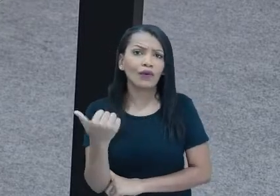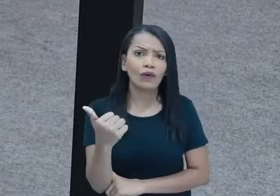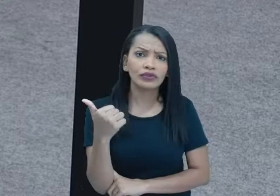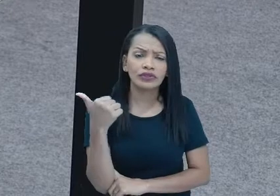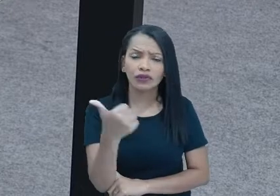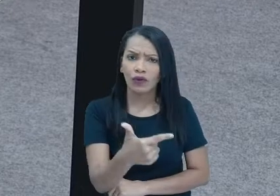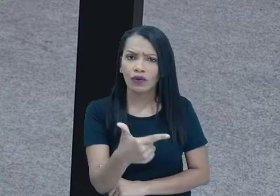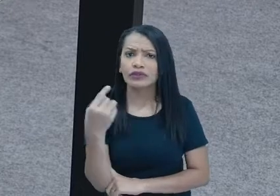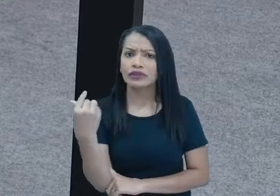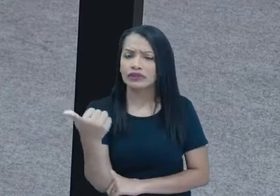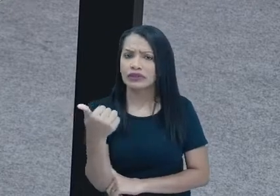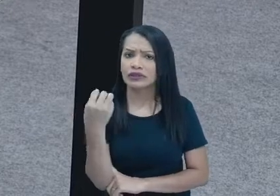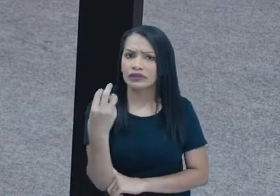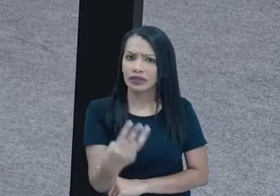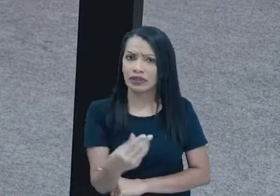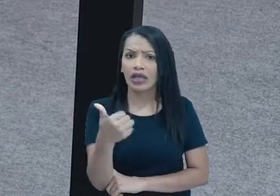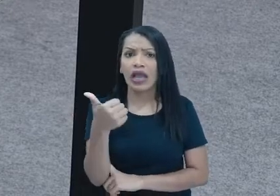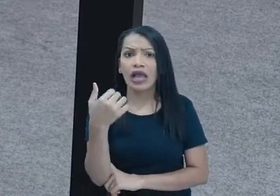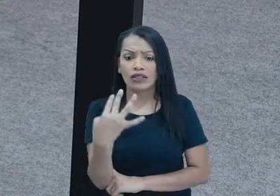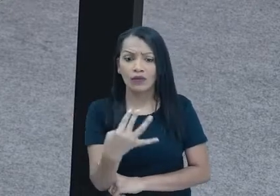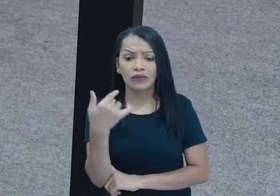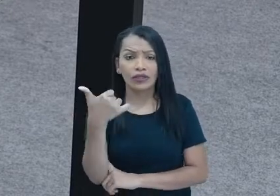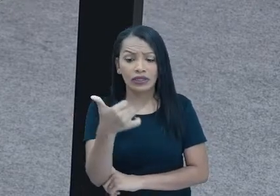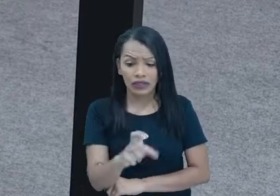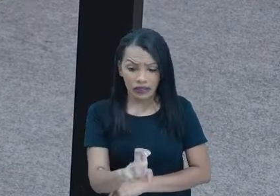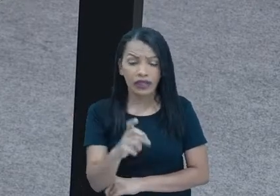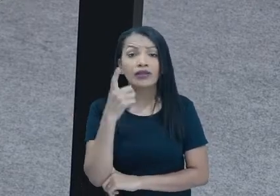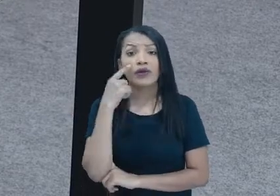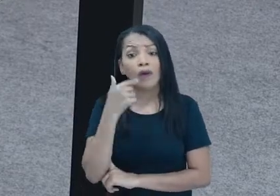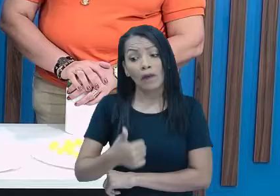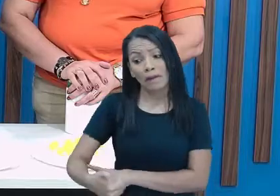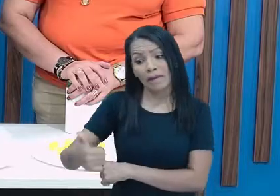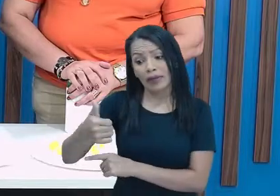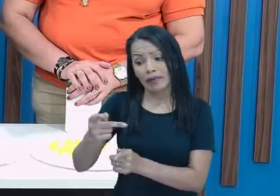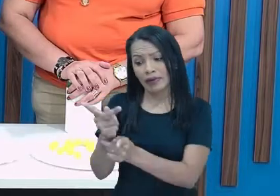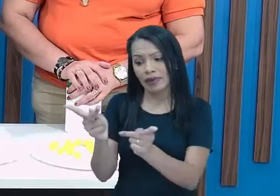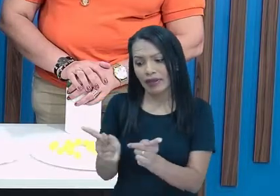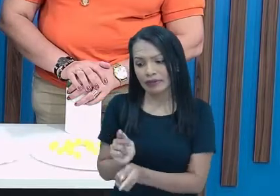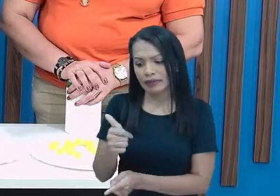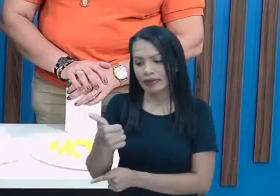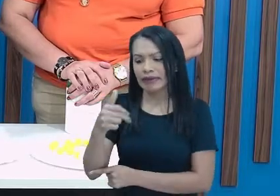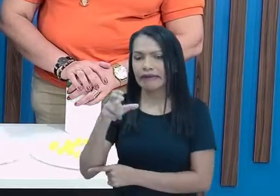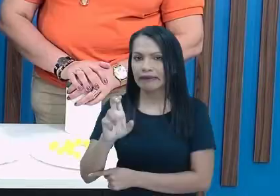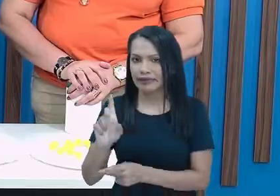12, 13, 14, 15. Então, no primeiro prato eu tenho 15 pompons, no segundo